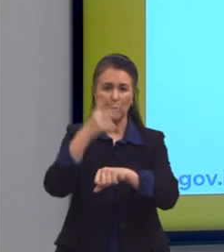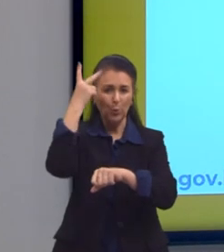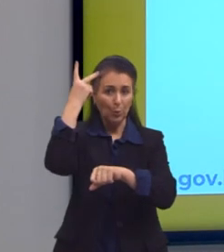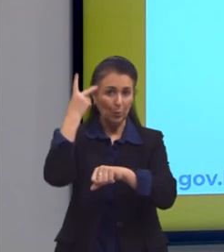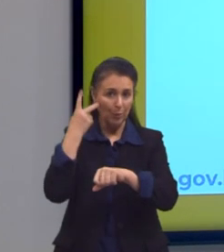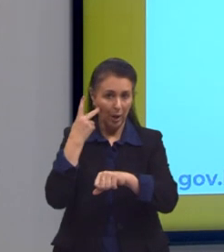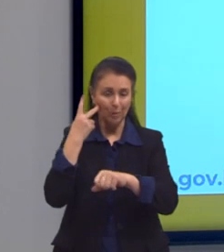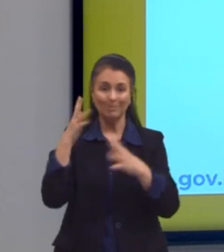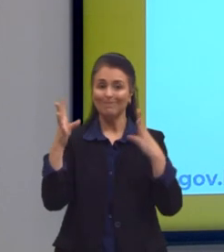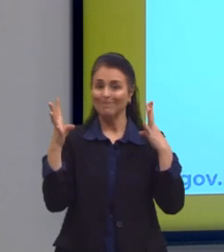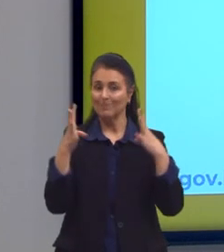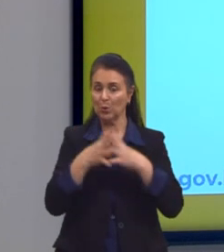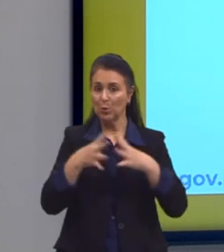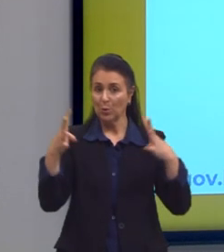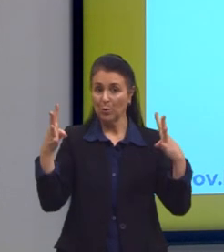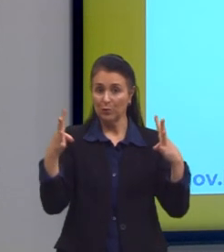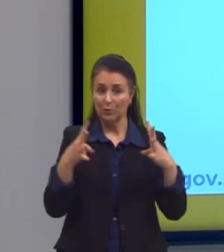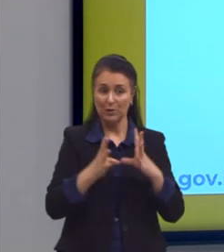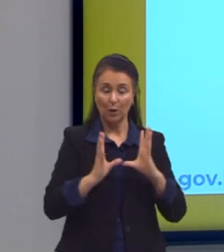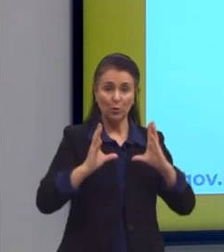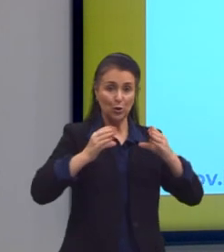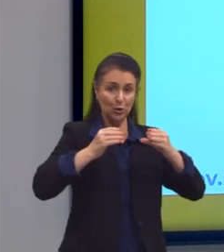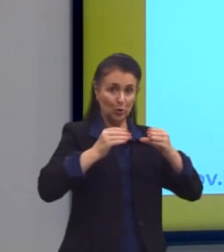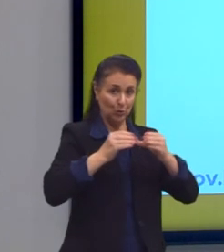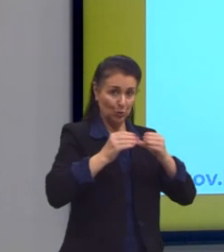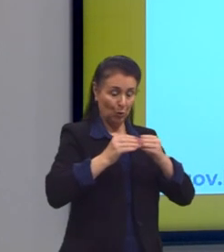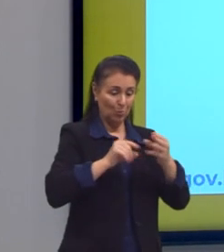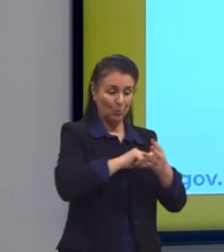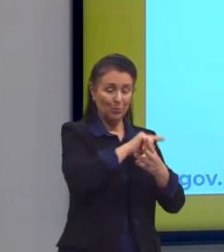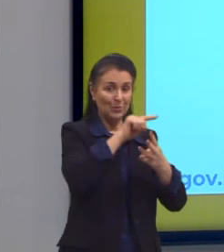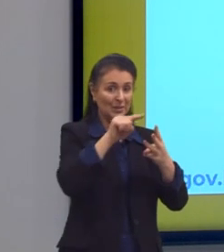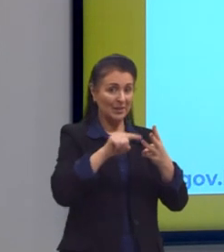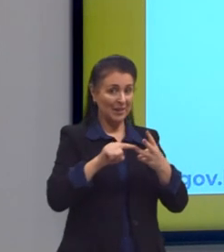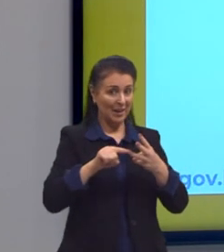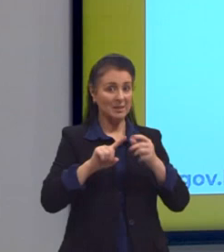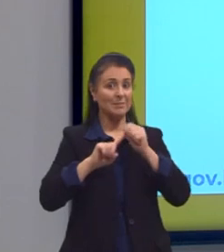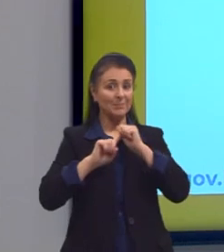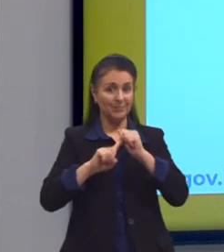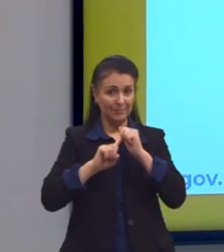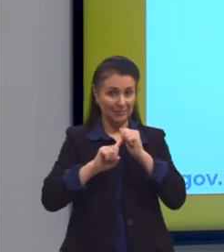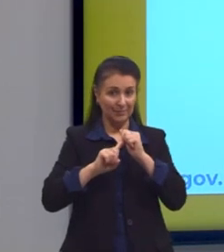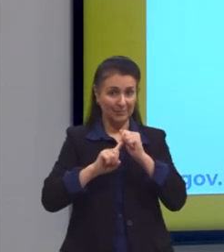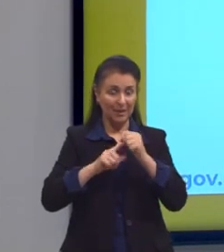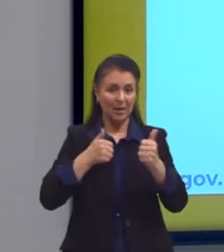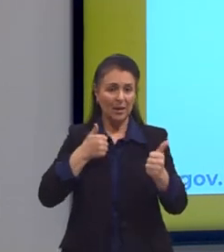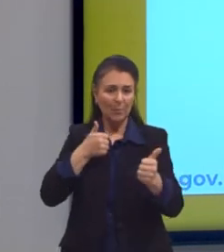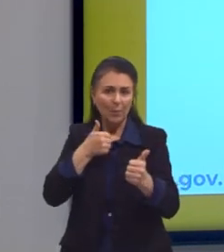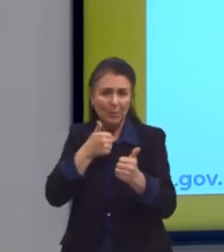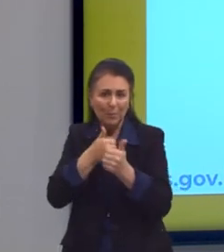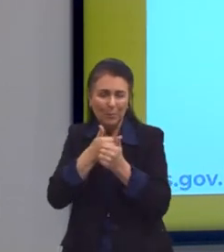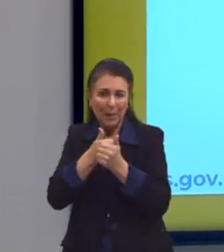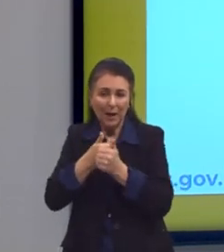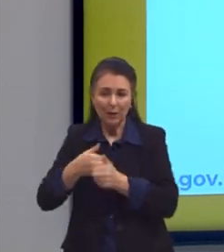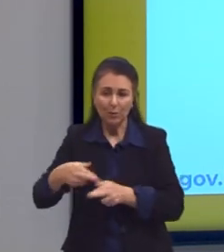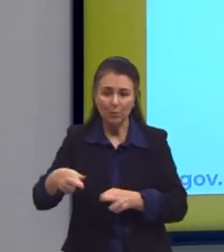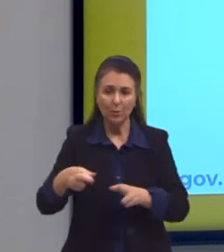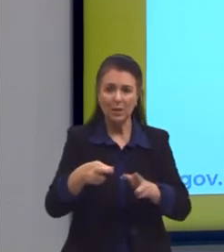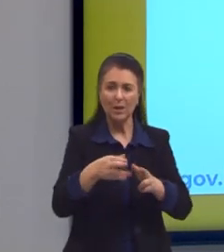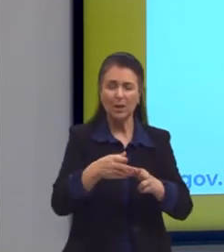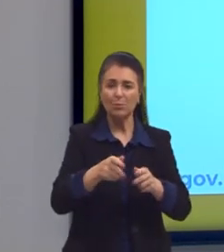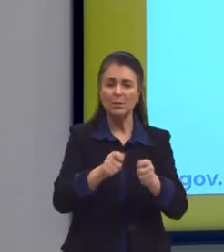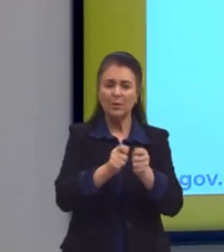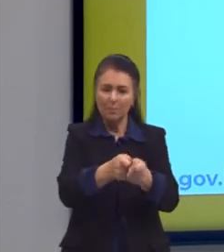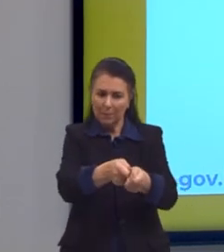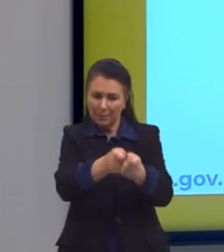extrativistas, quilombolas, pequenos agricultores, ribeirinhos, pescadores artesanais e